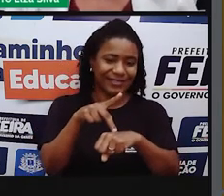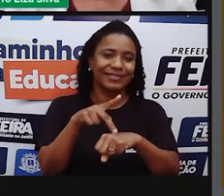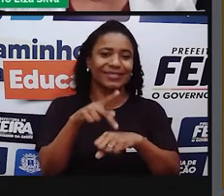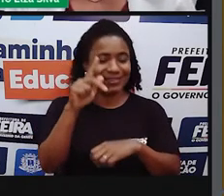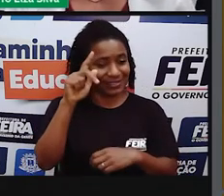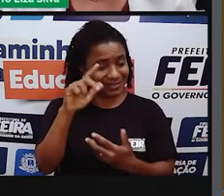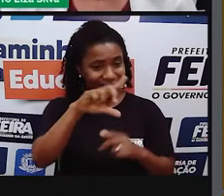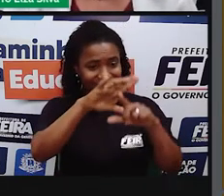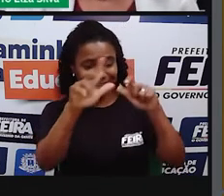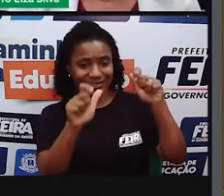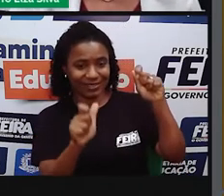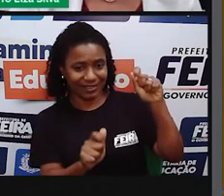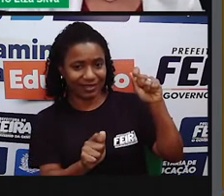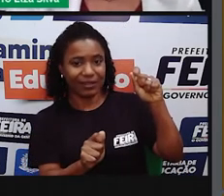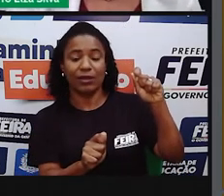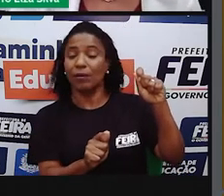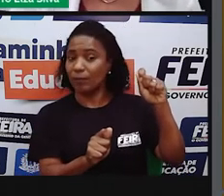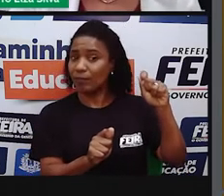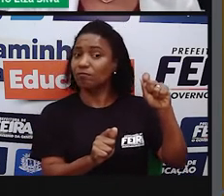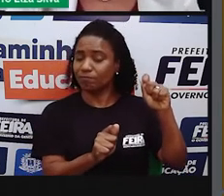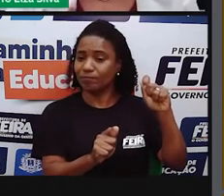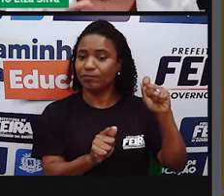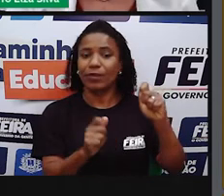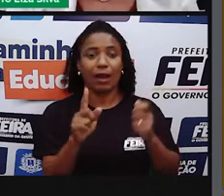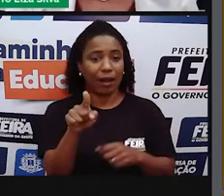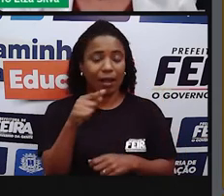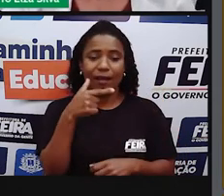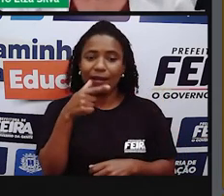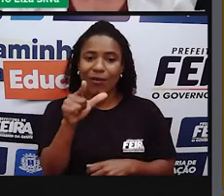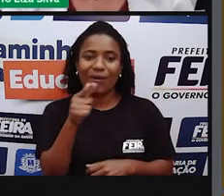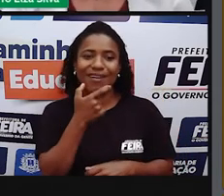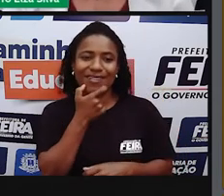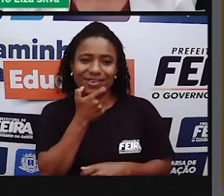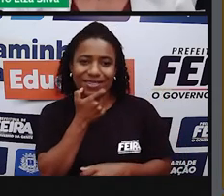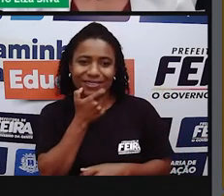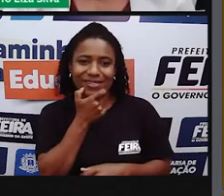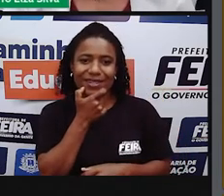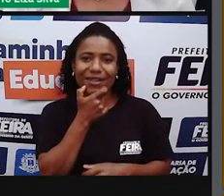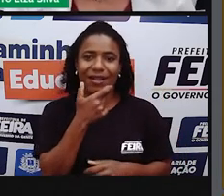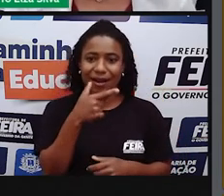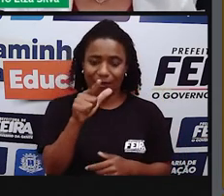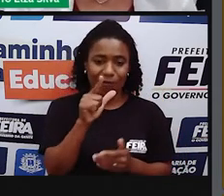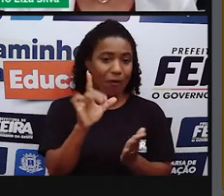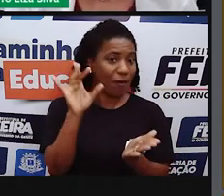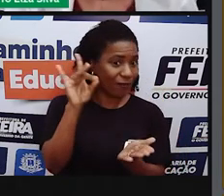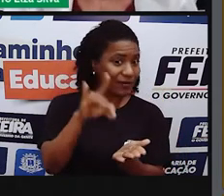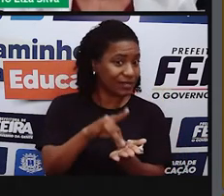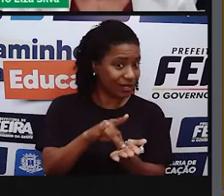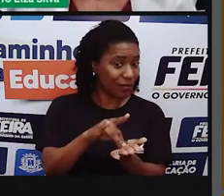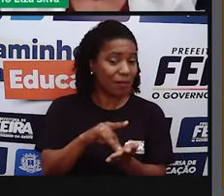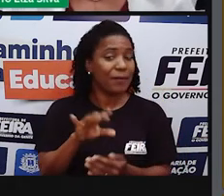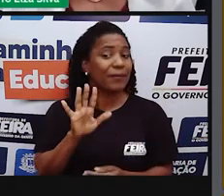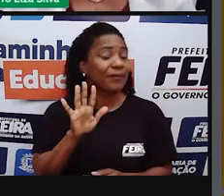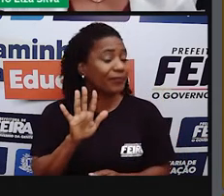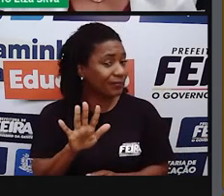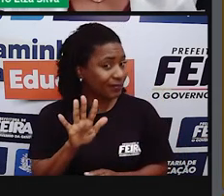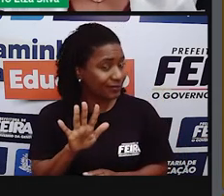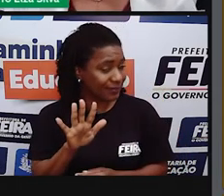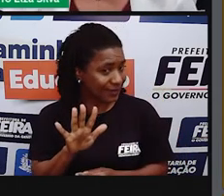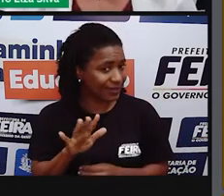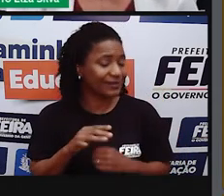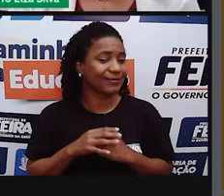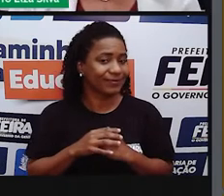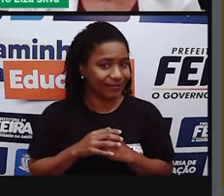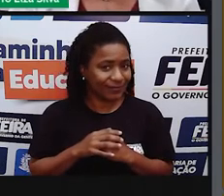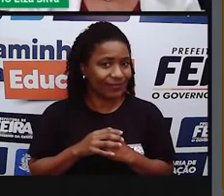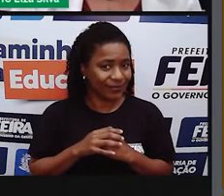onde o inglês é língua oficial. Porém, quero destacar um detalhe. Apesar